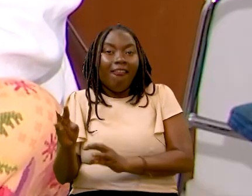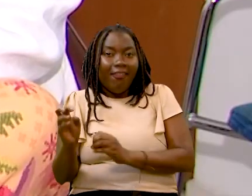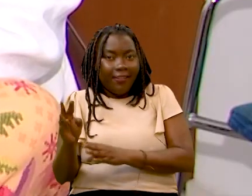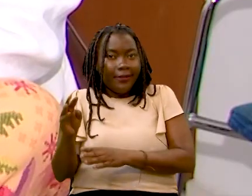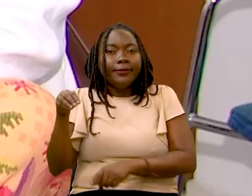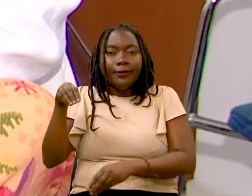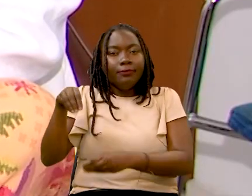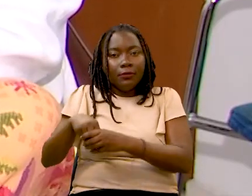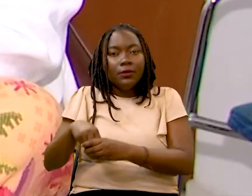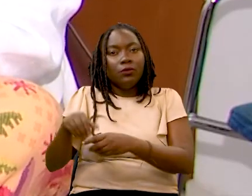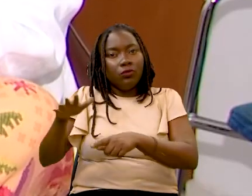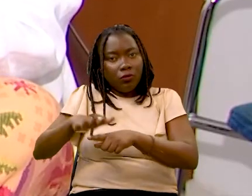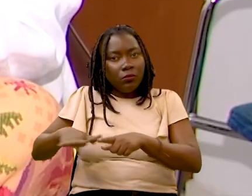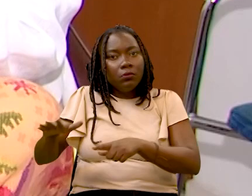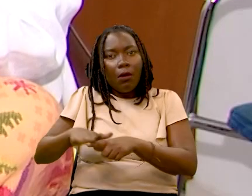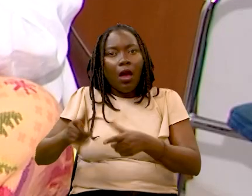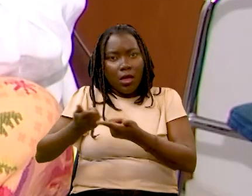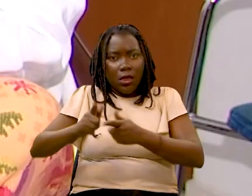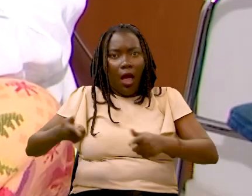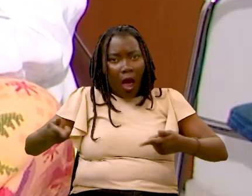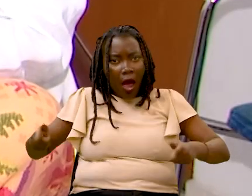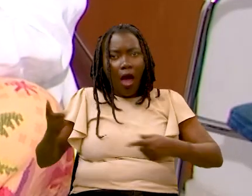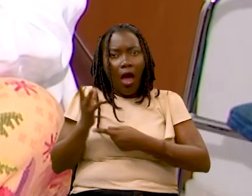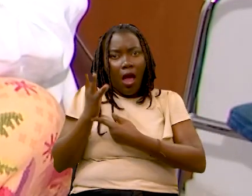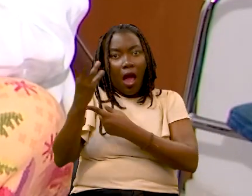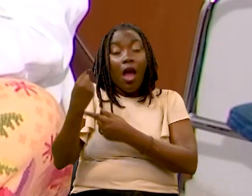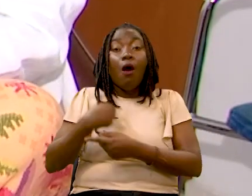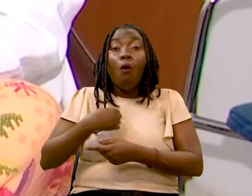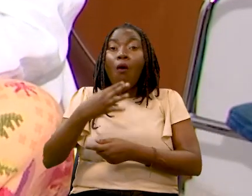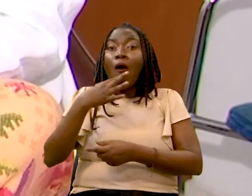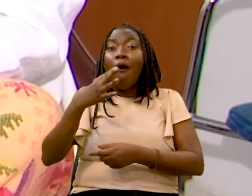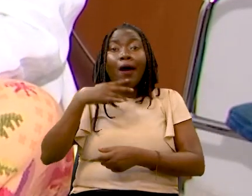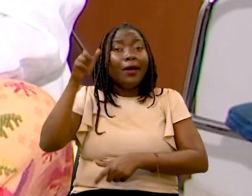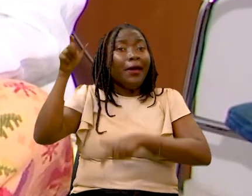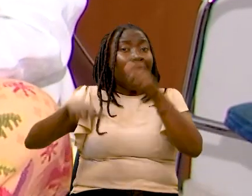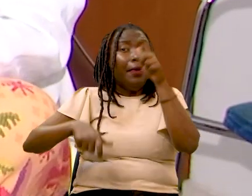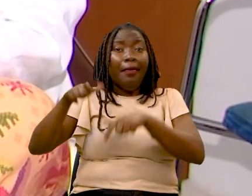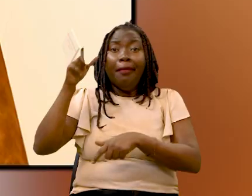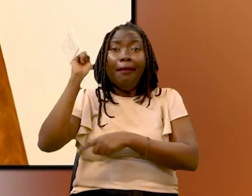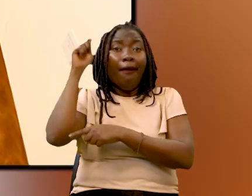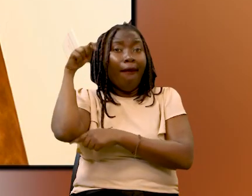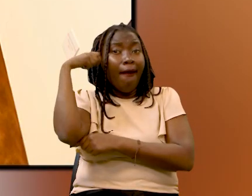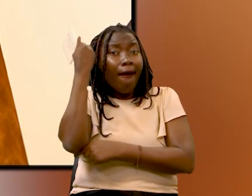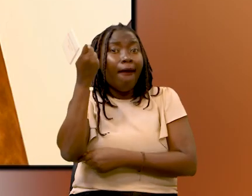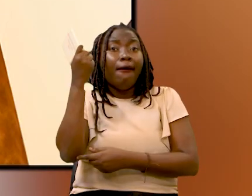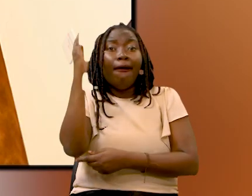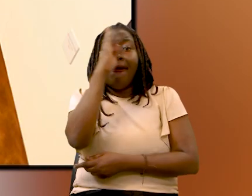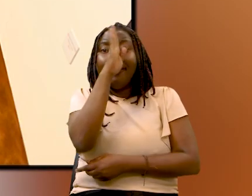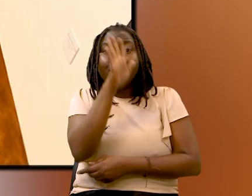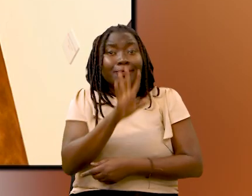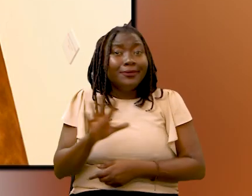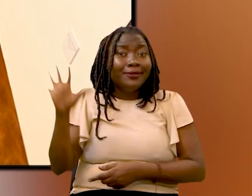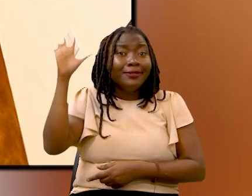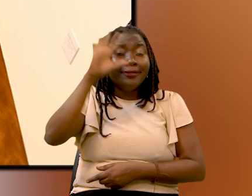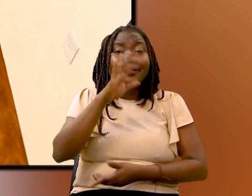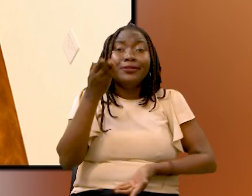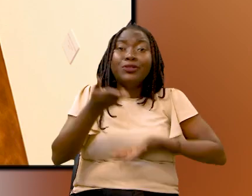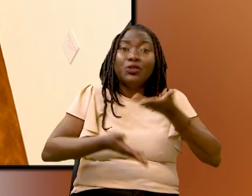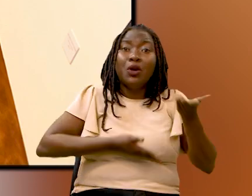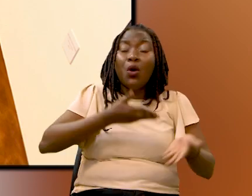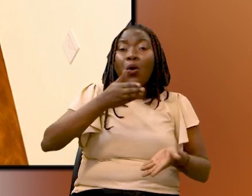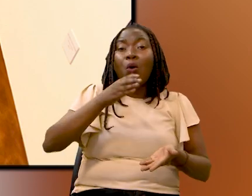campo da arte e educação. Então, fui para dentro de um espaço de arte, de uma galeria de arte. E ali eu conheci artistas nacionais